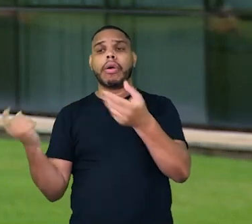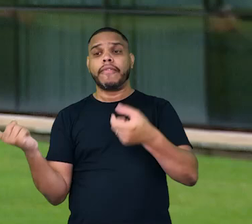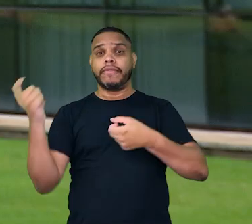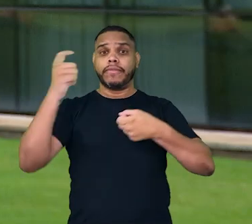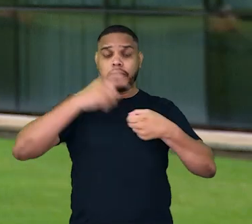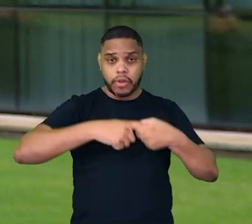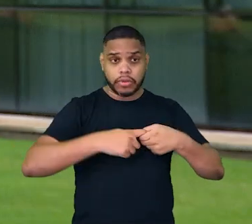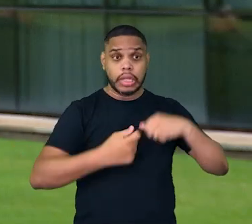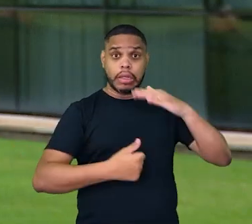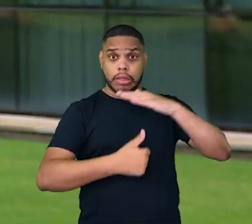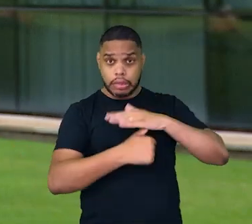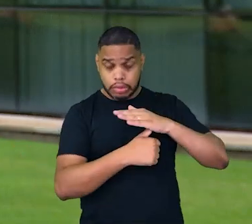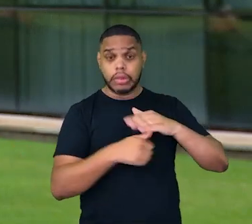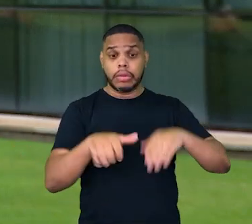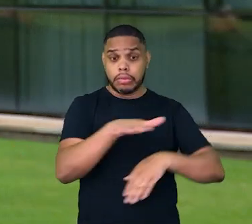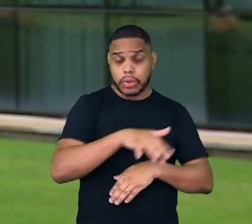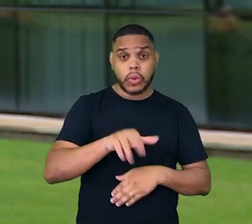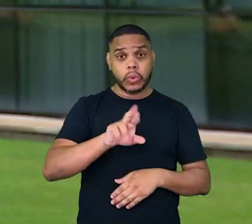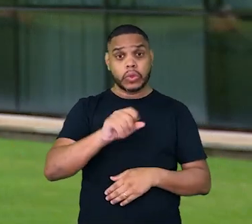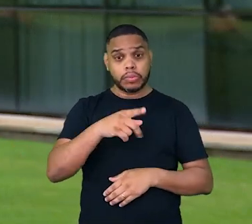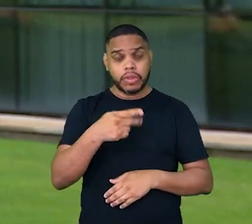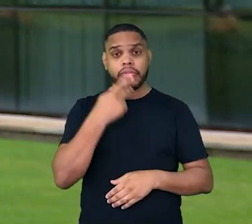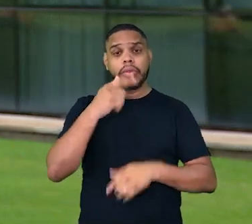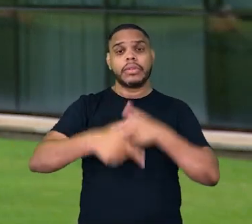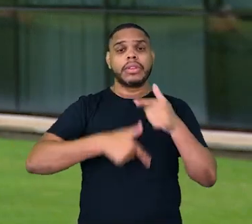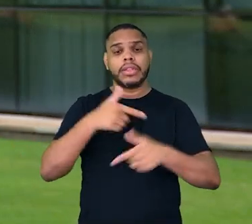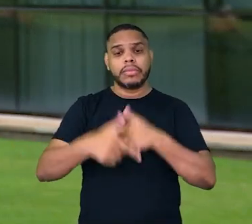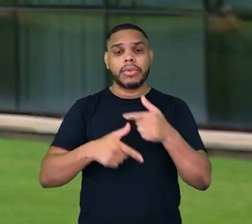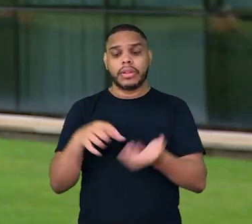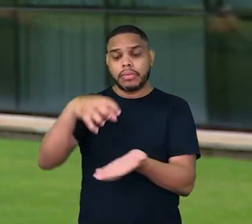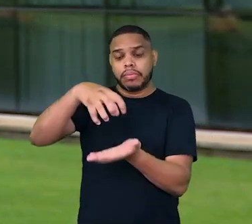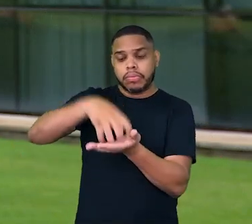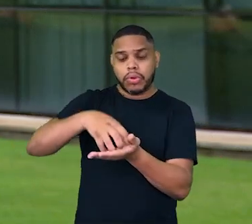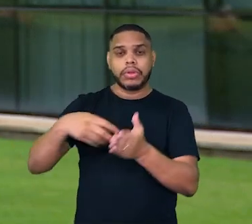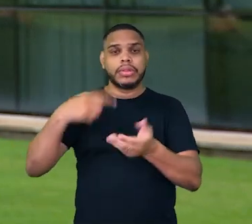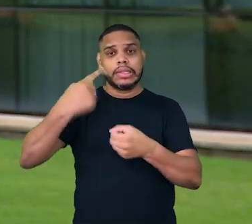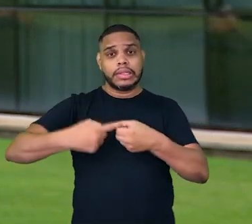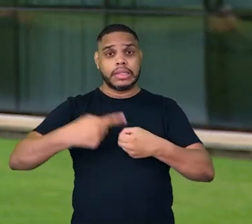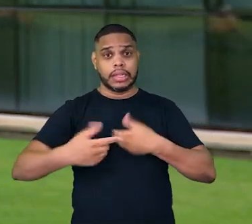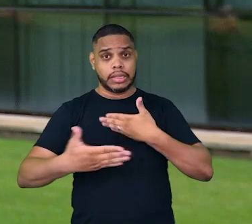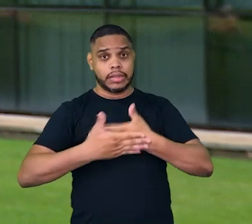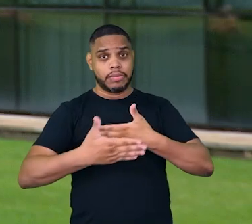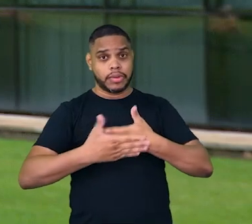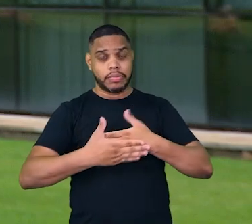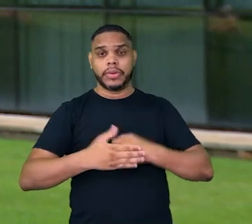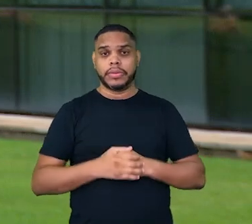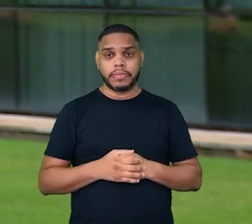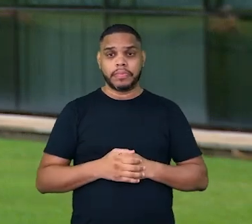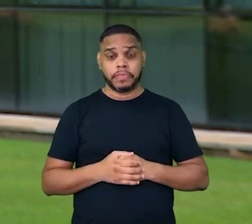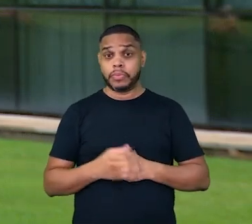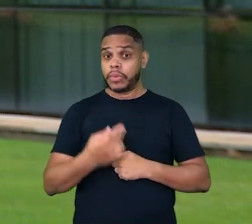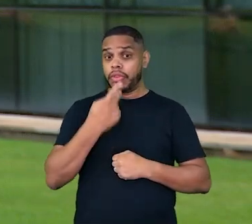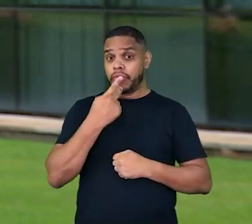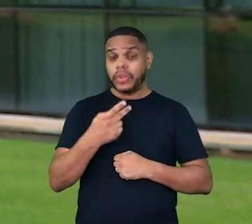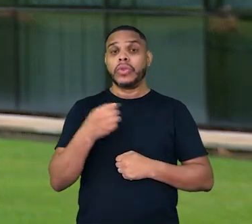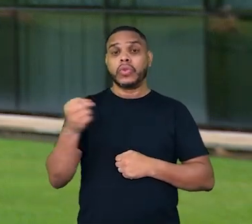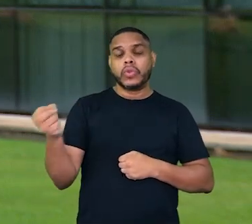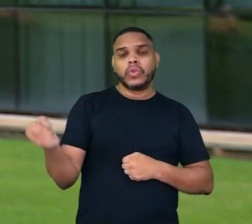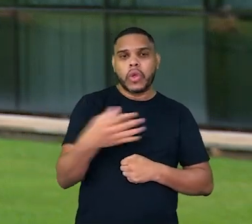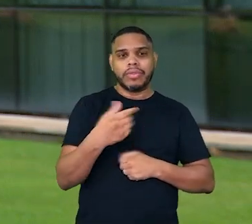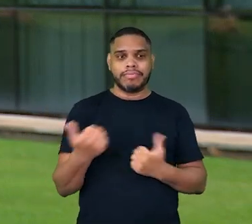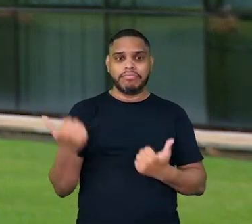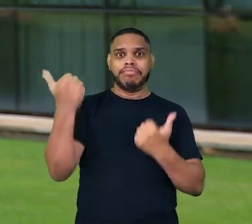o prefeito do campus o indicou para prestar serviços na unidade de Ribeirão Preto. Afirmou também que, quando um